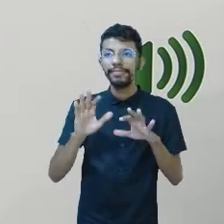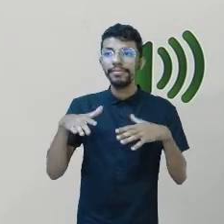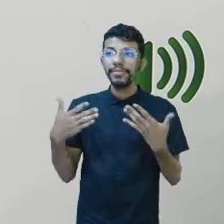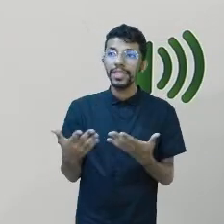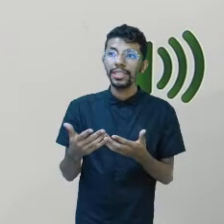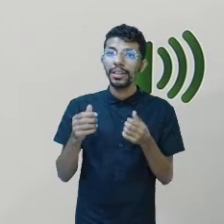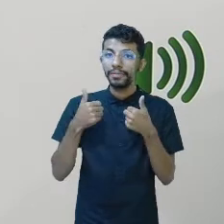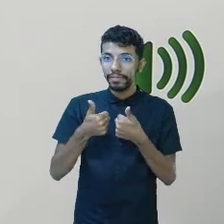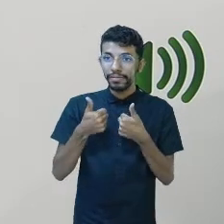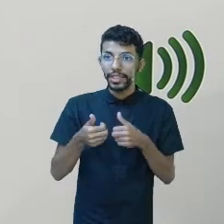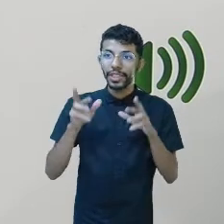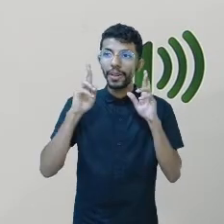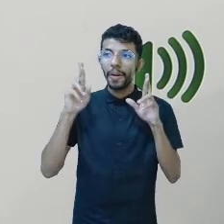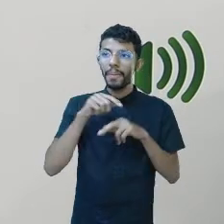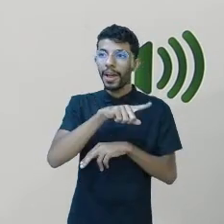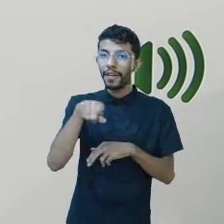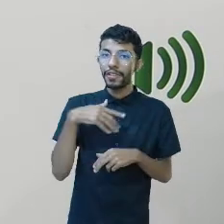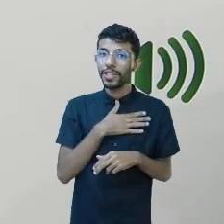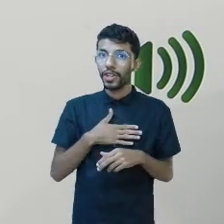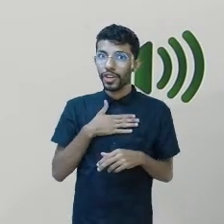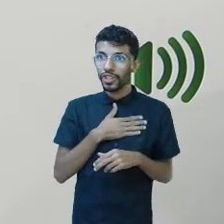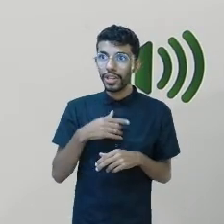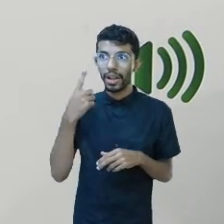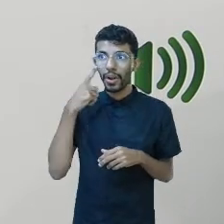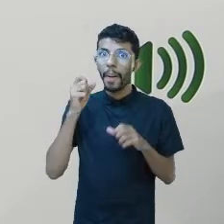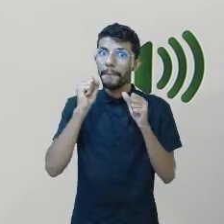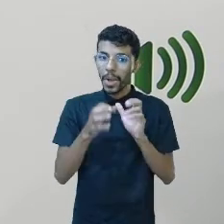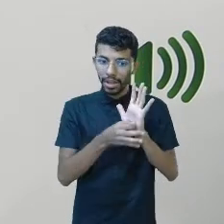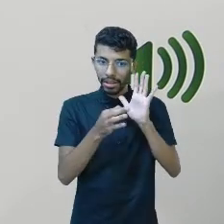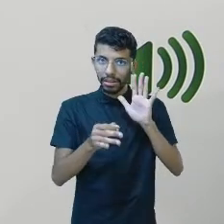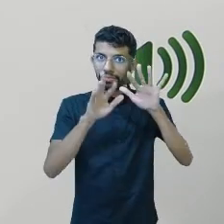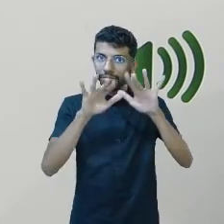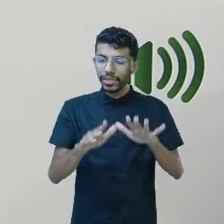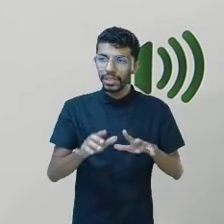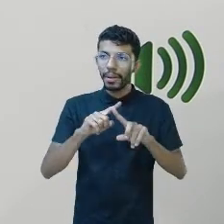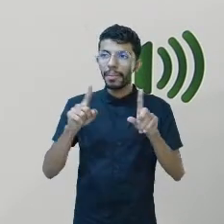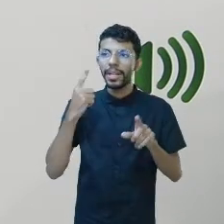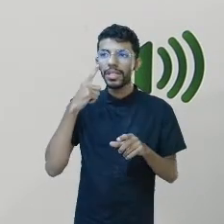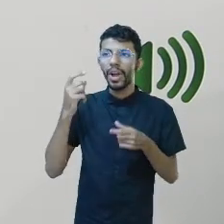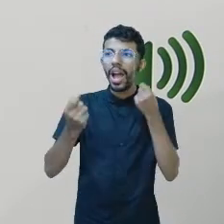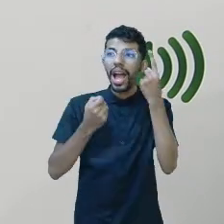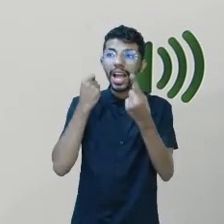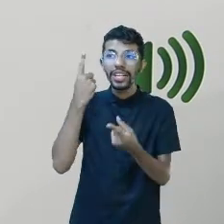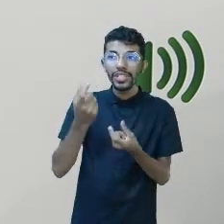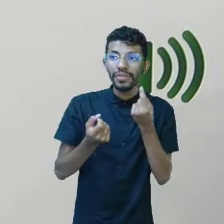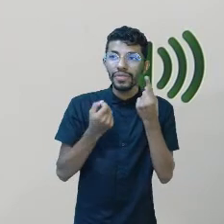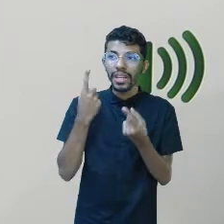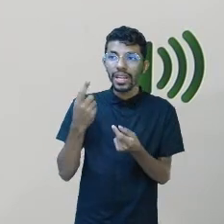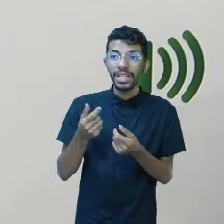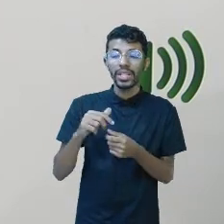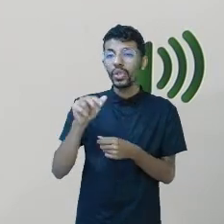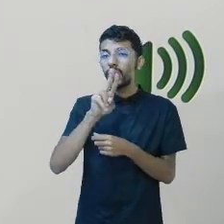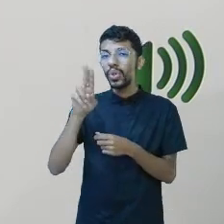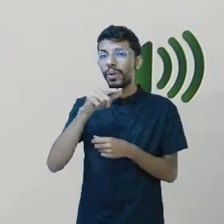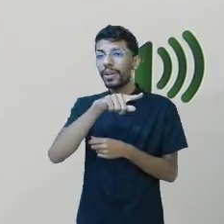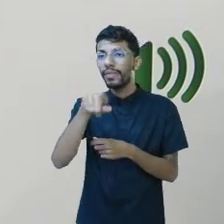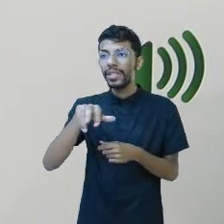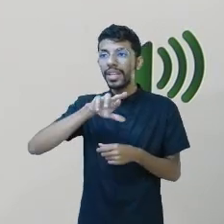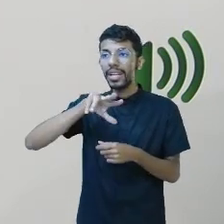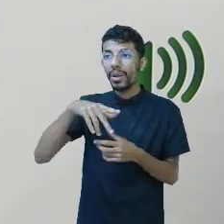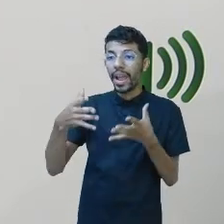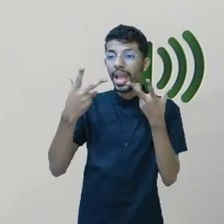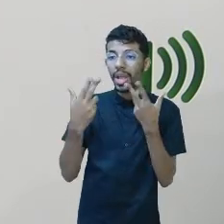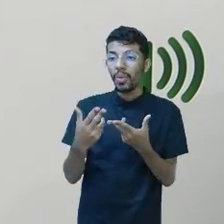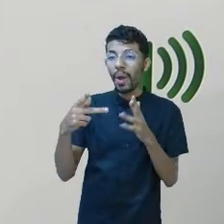estejam gostando. Como eu disse, coloca lá no chat. Só um detalhe, tá, gente? Às vezes, o nome de vocês não é o mesmo nome do canal que vocês estão